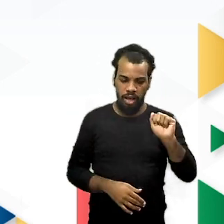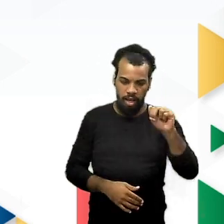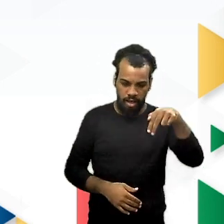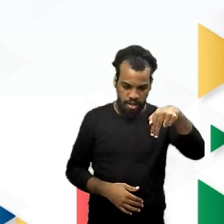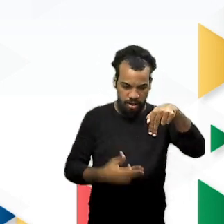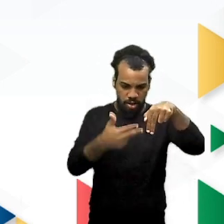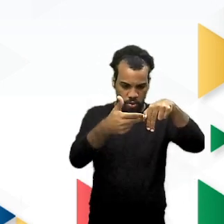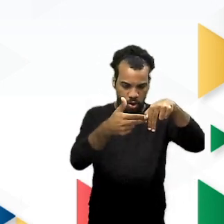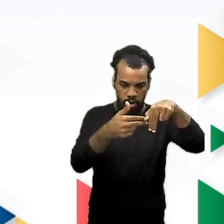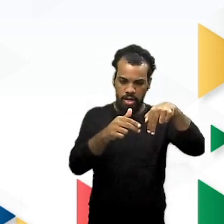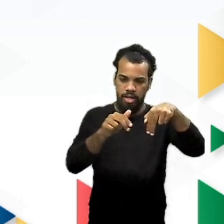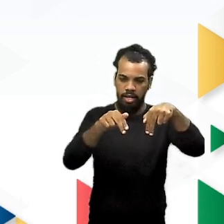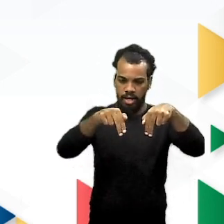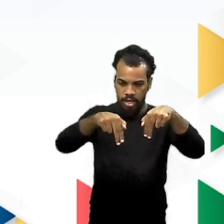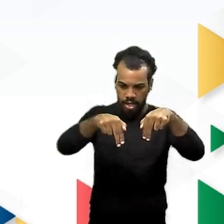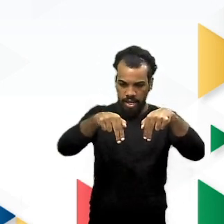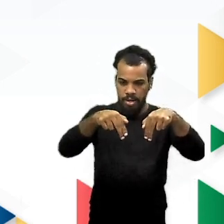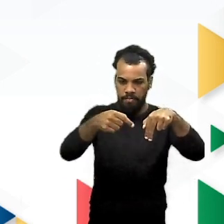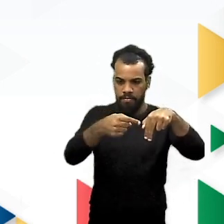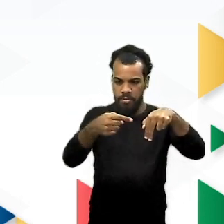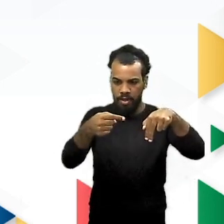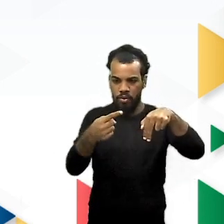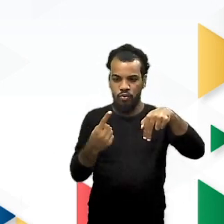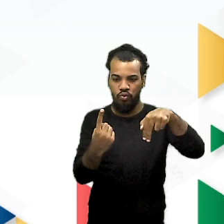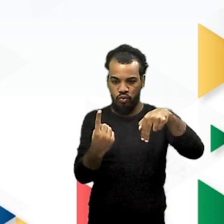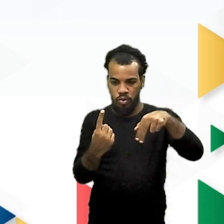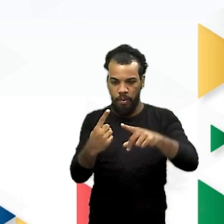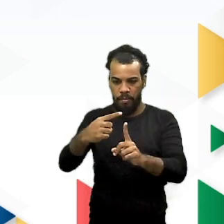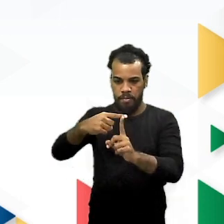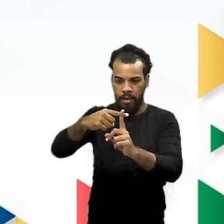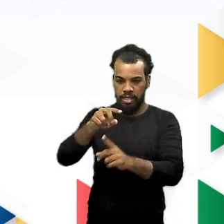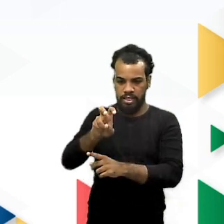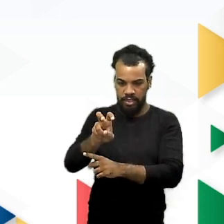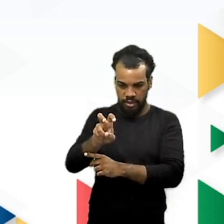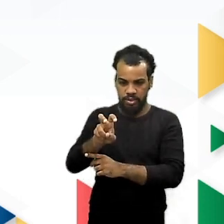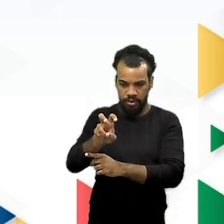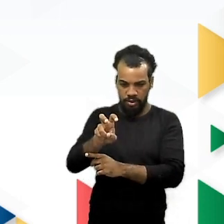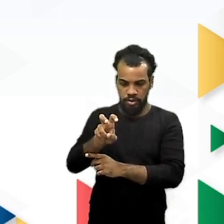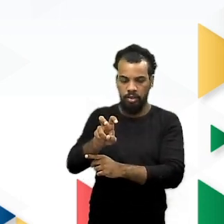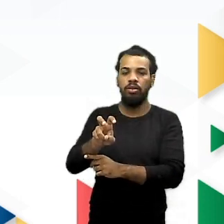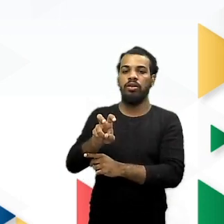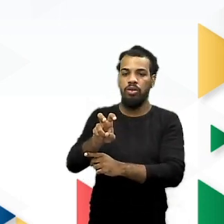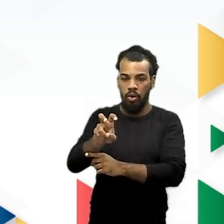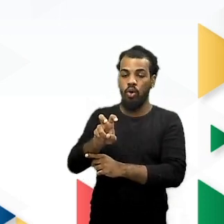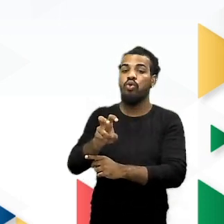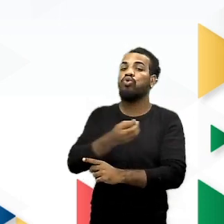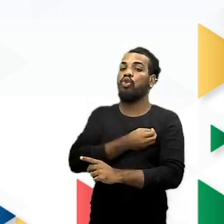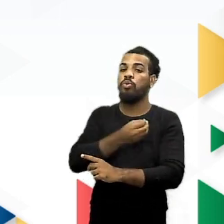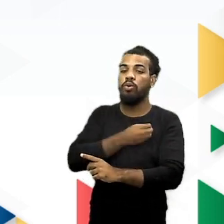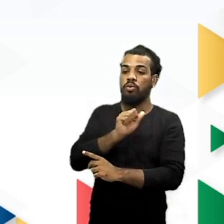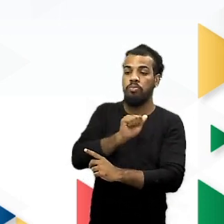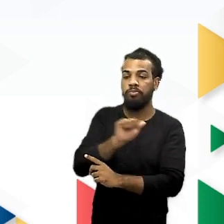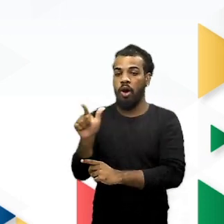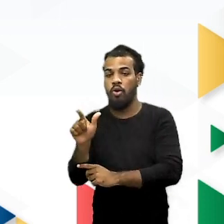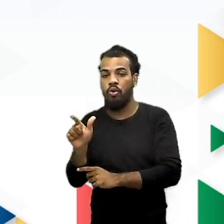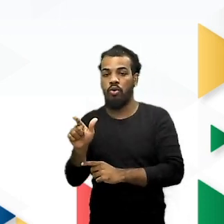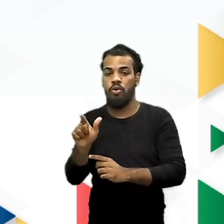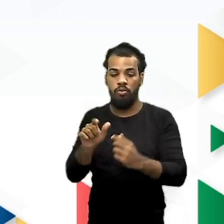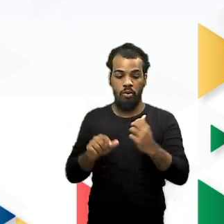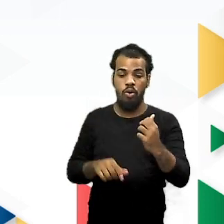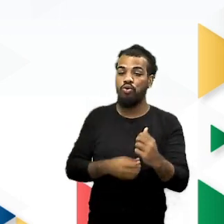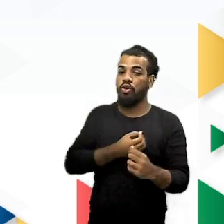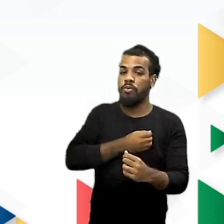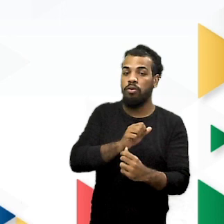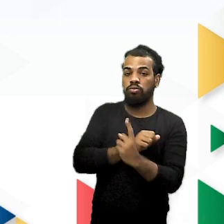N menos 1 mais 5 para qualquer número maior que 1, sendo que